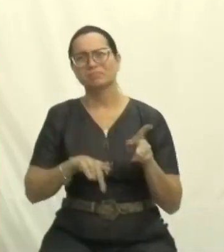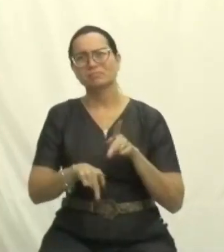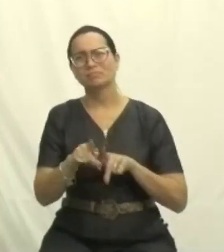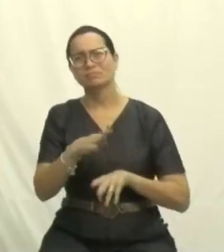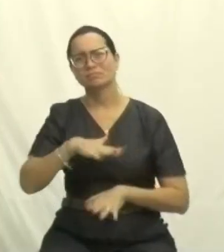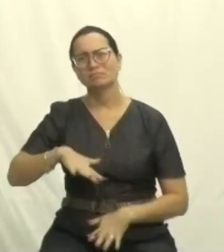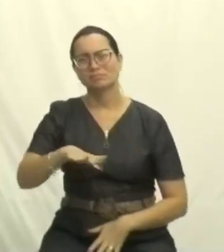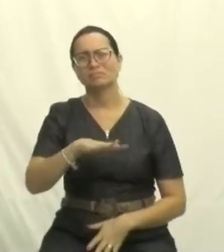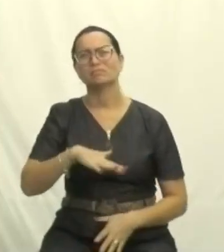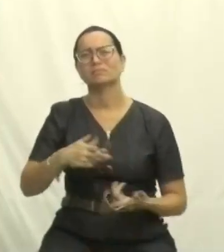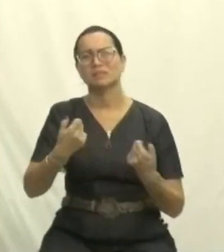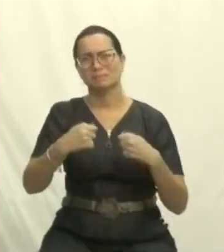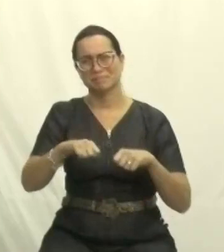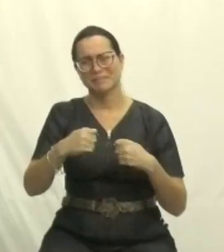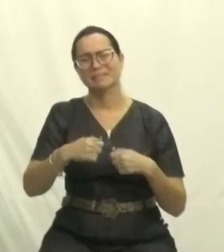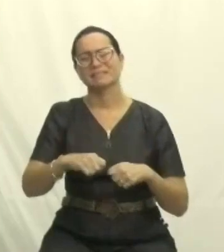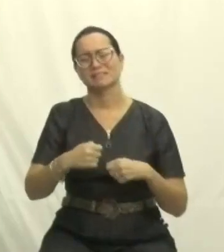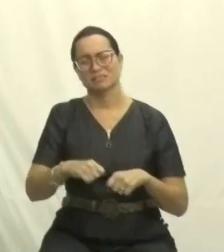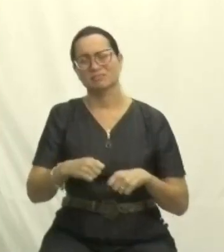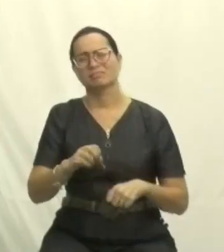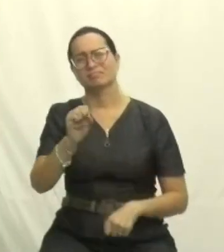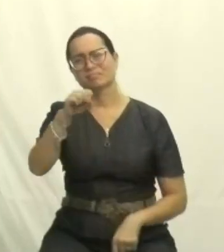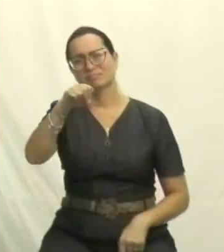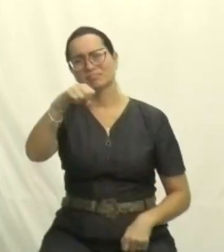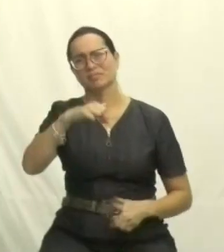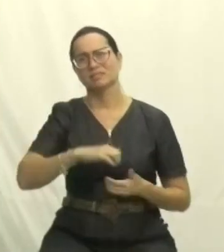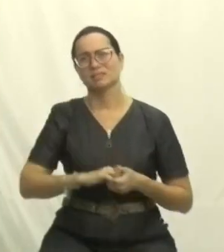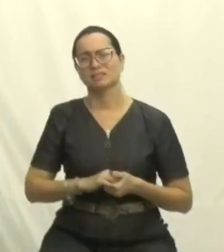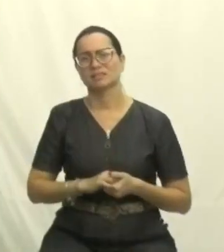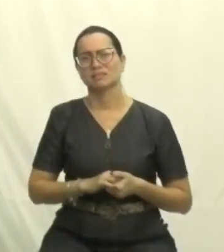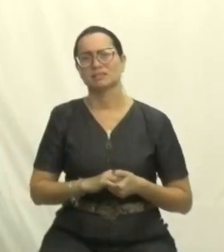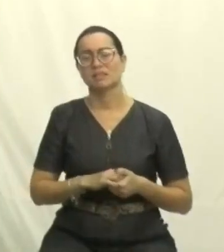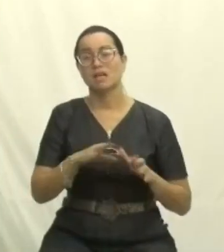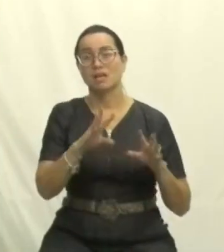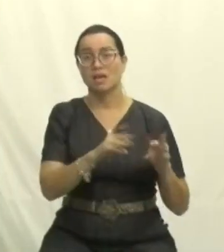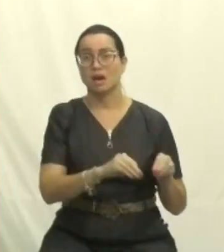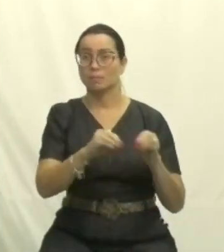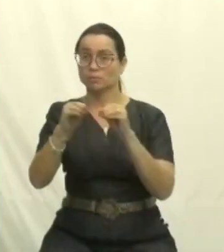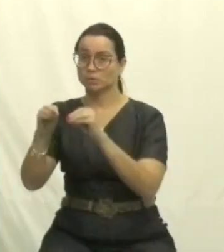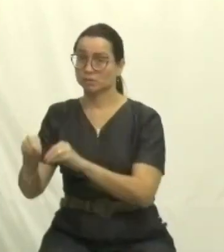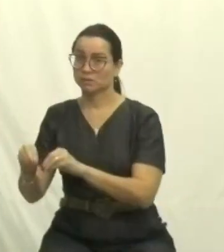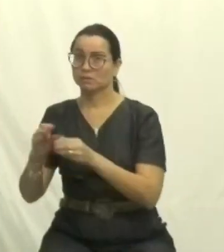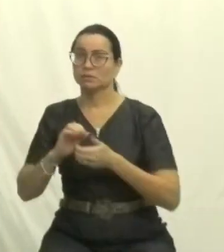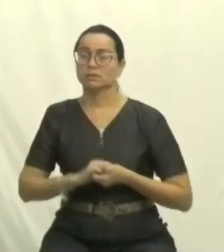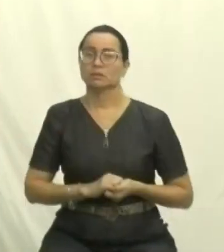daquela região, precisa de um retorno quanto antes, e a transferência